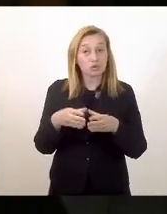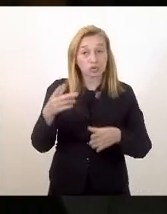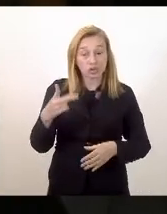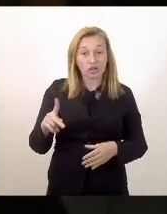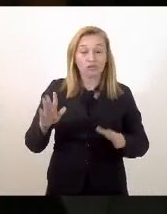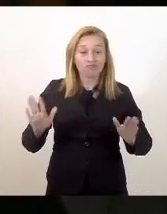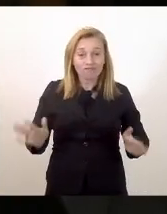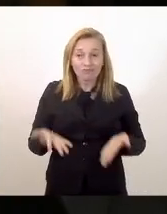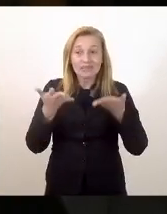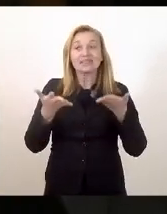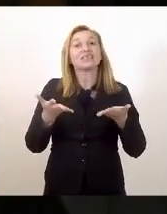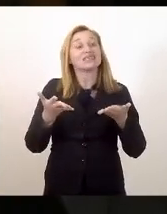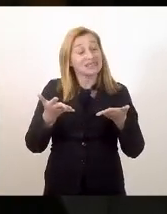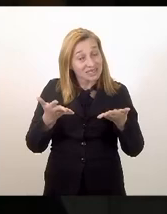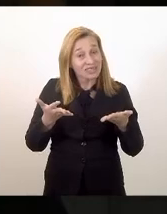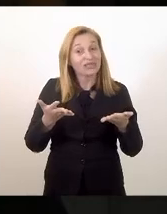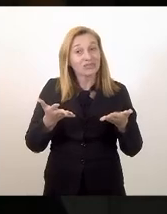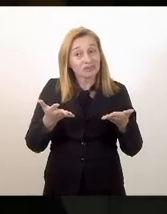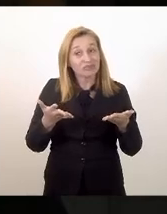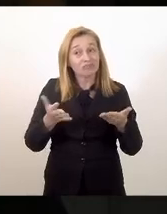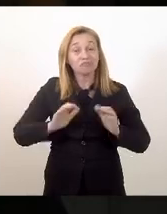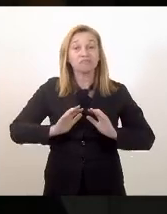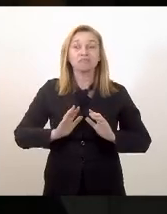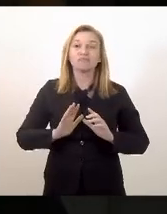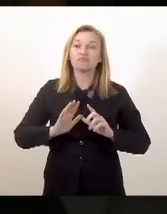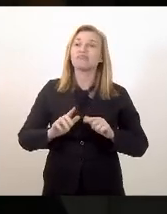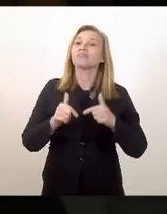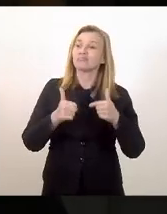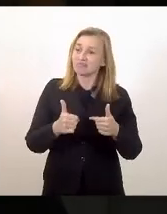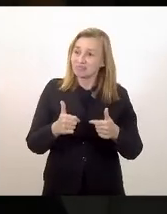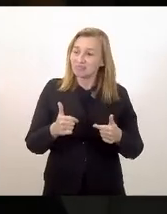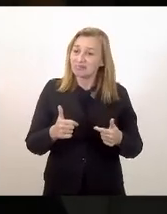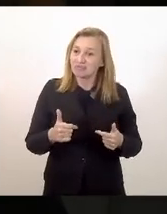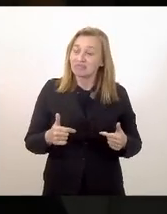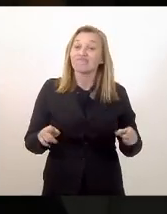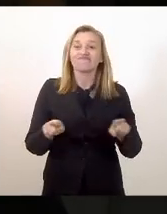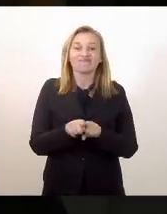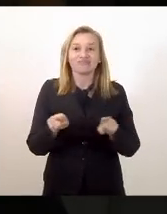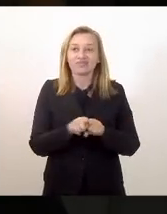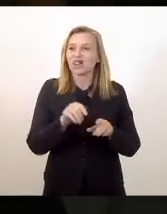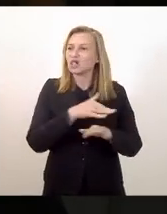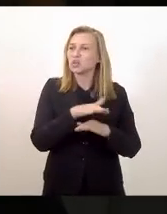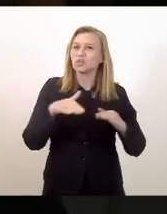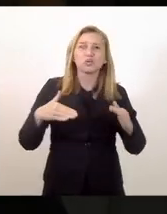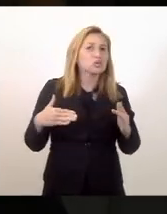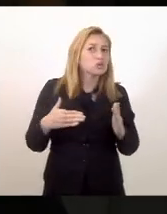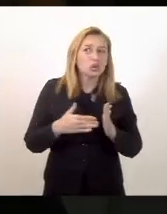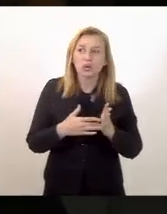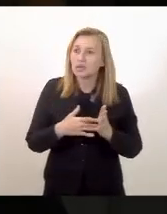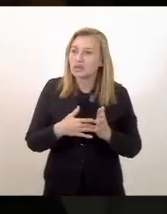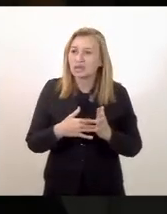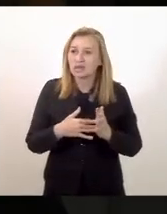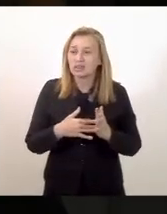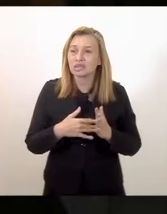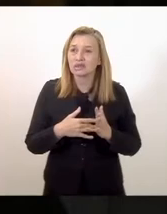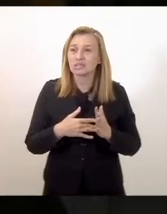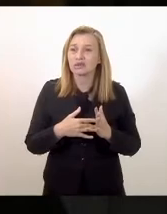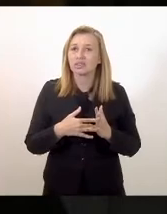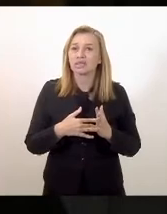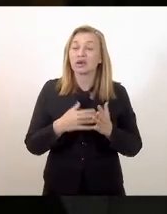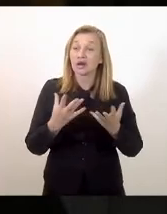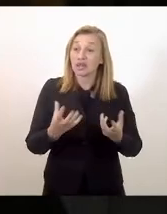pela iniciativa, pela atividade. Quero cumprimentar todas as entidades que receberam